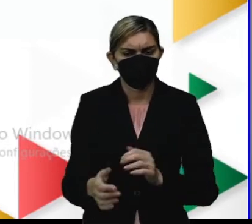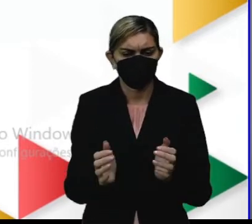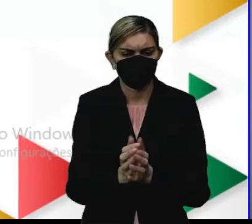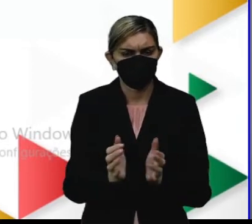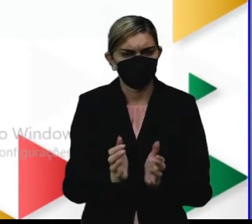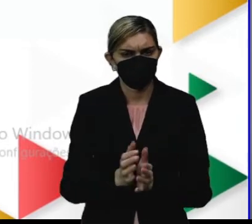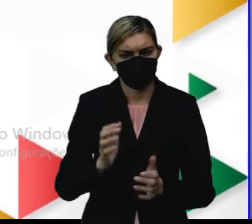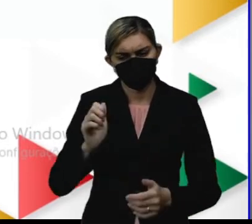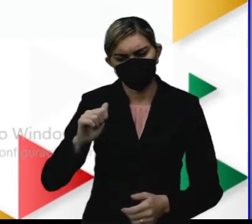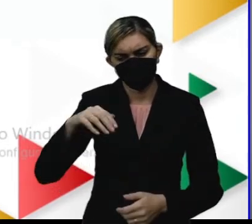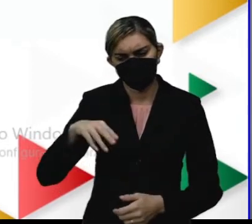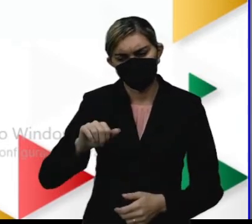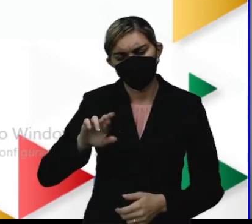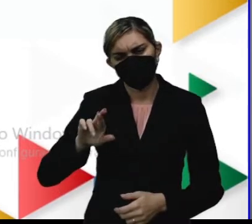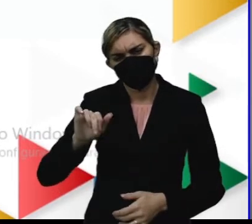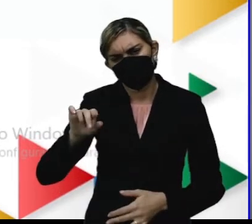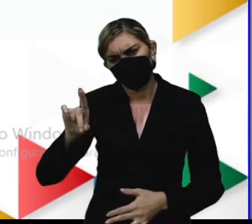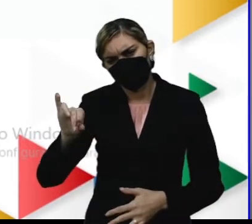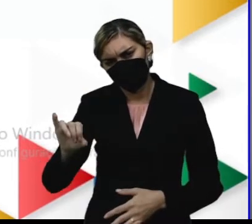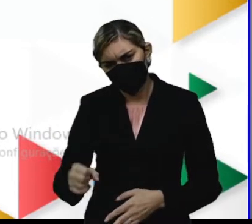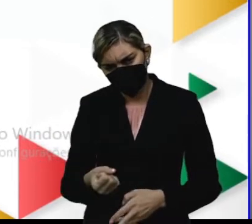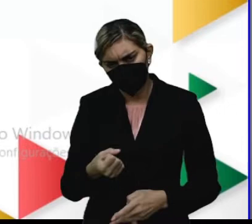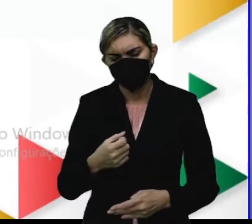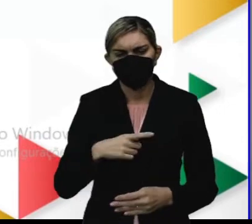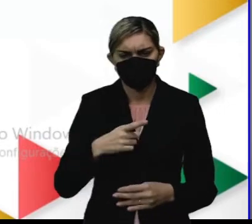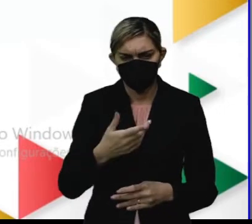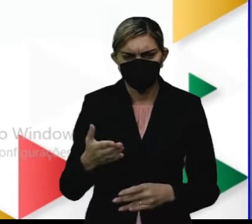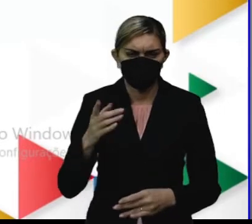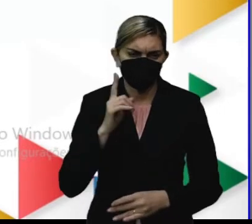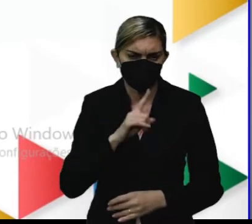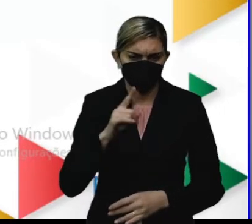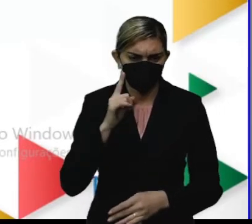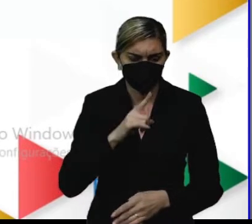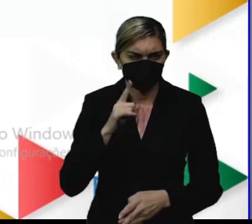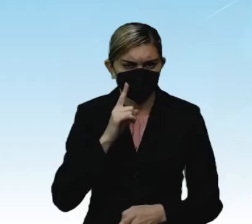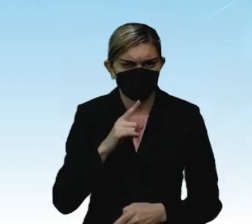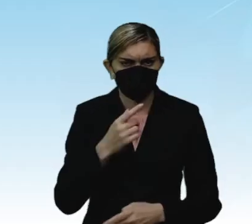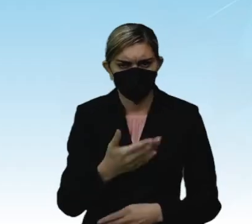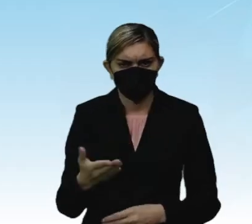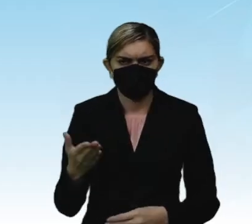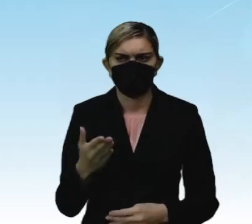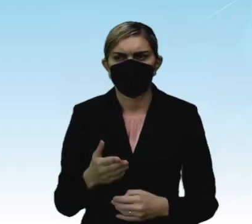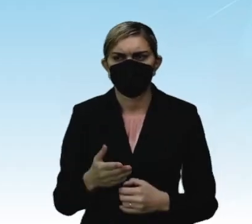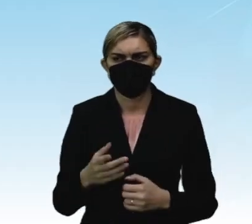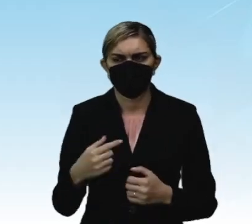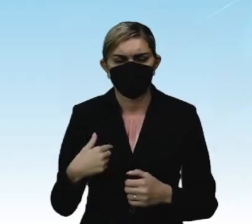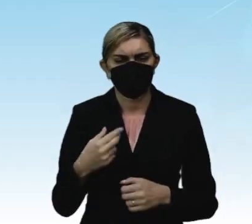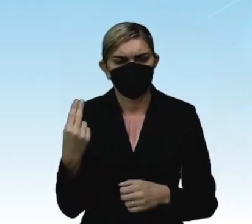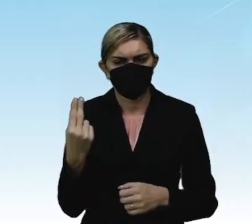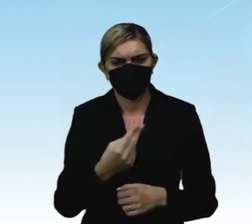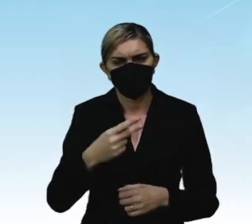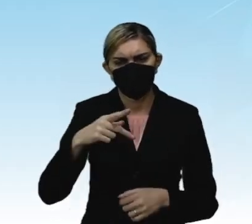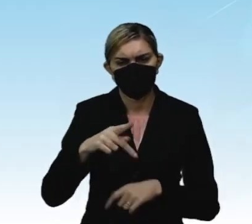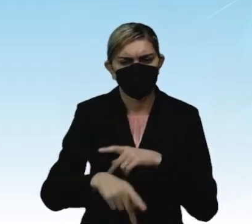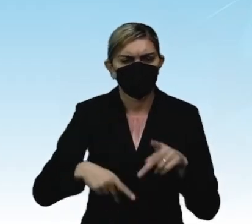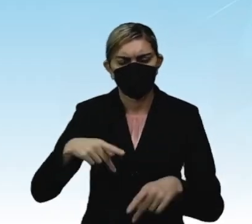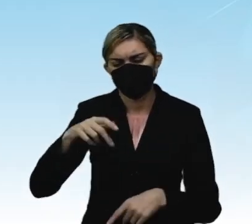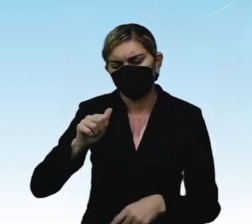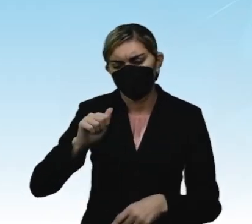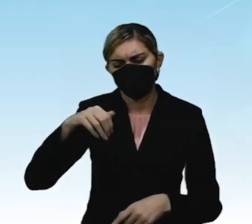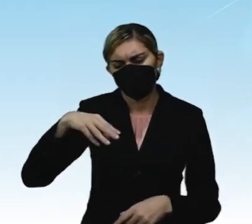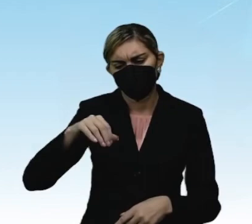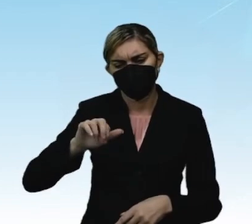povos ameríndios, tá? Que é americanos, eram índios americanos. Aí chama povos